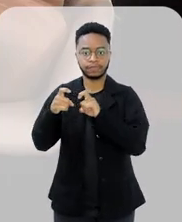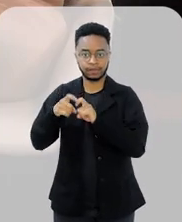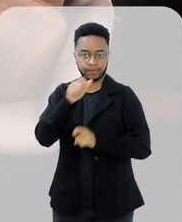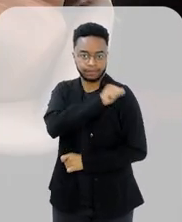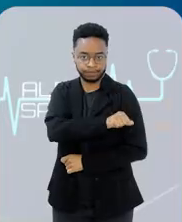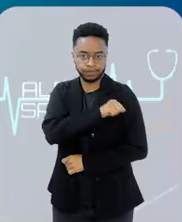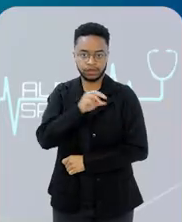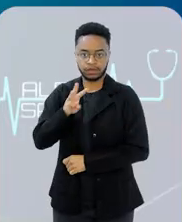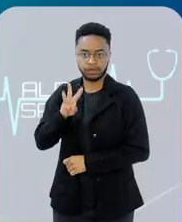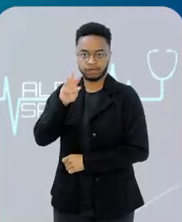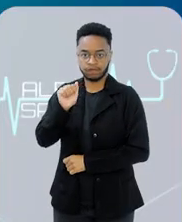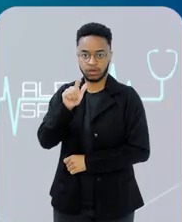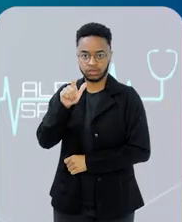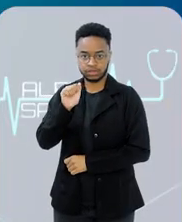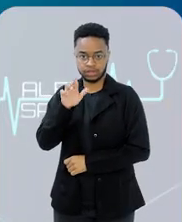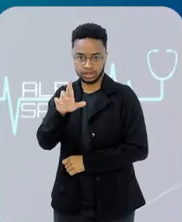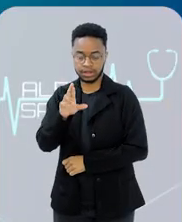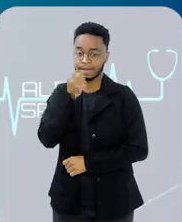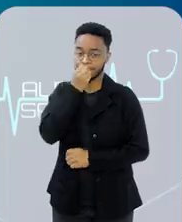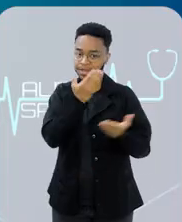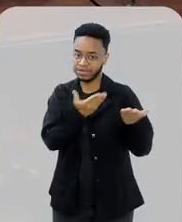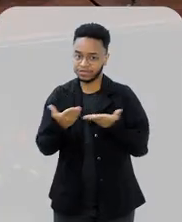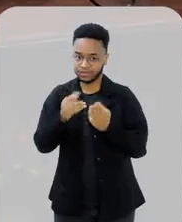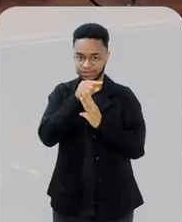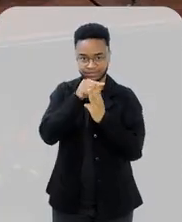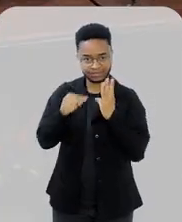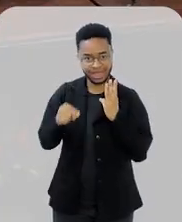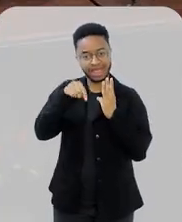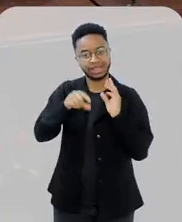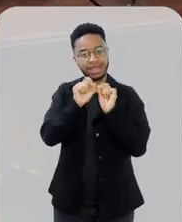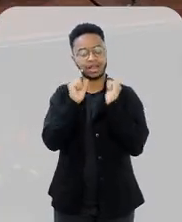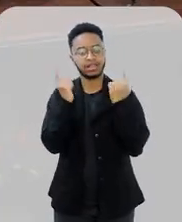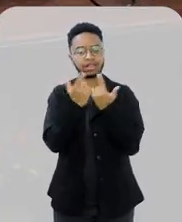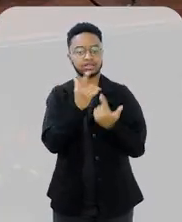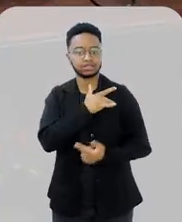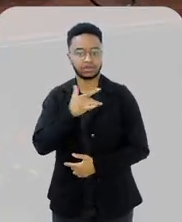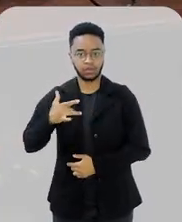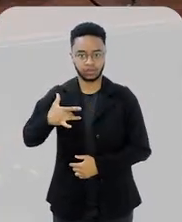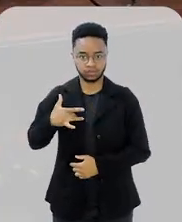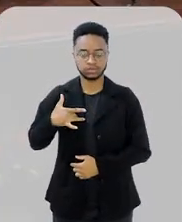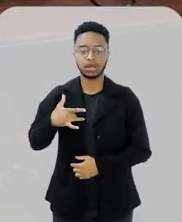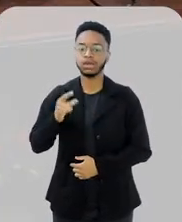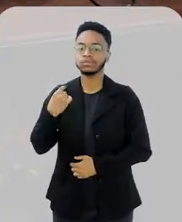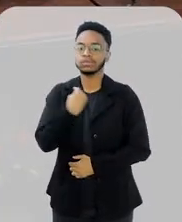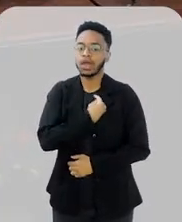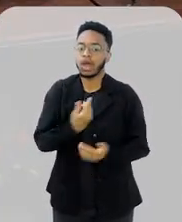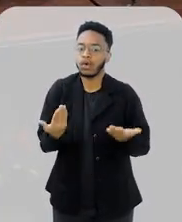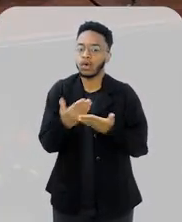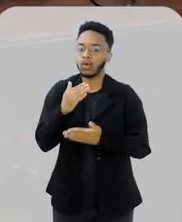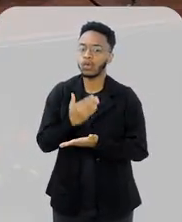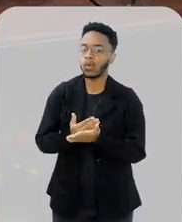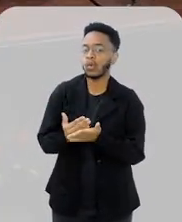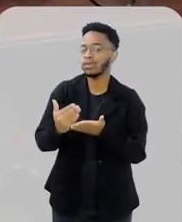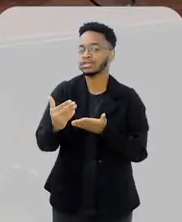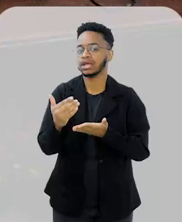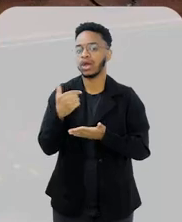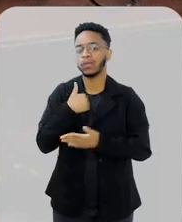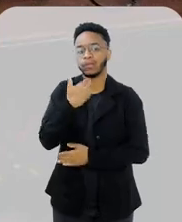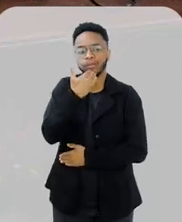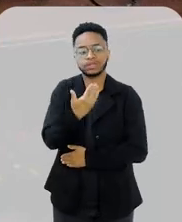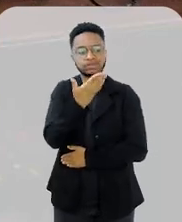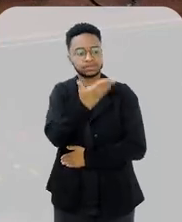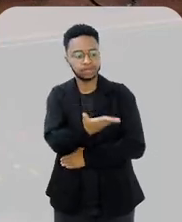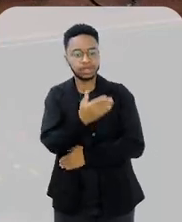Janeiro, Walter Palles. Sejam muito bem-vindos ao Alerj Saúde. Para a gente começar, doutor Matheus, eu queria que